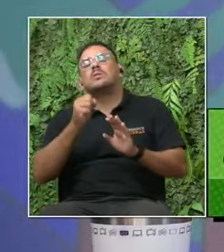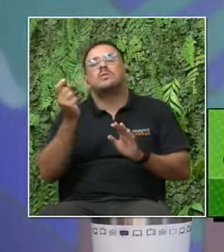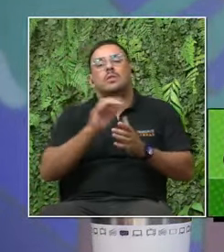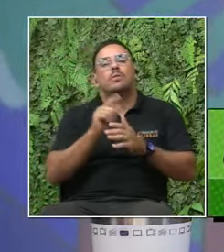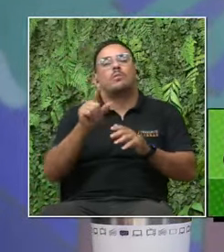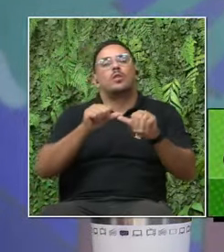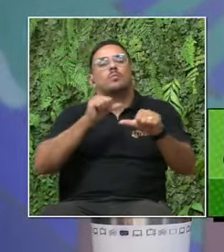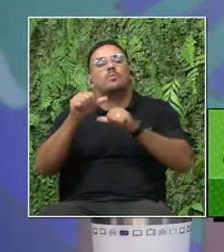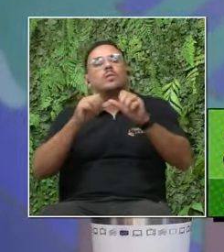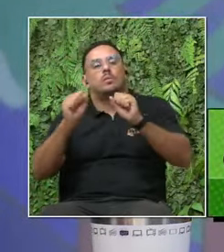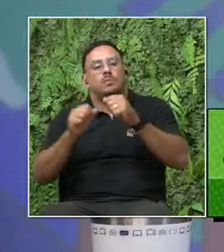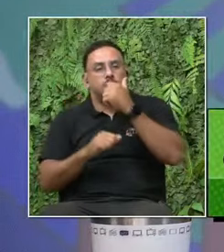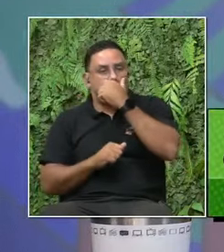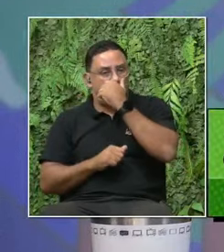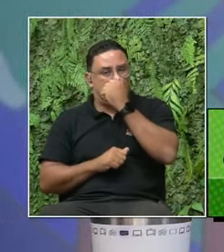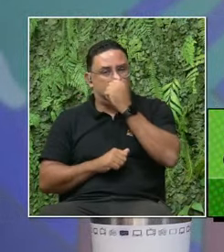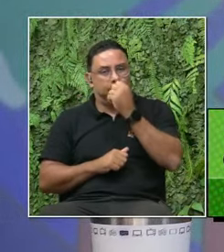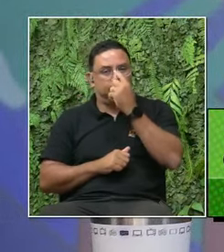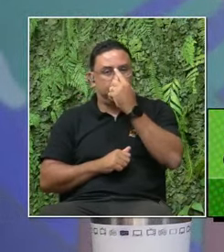ele pode mudar alguma